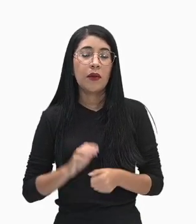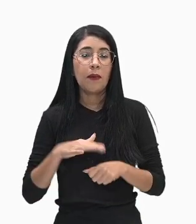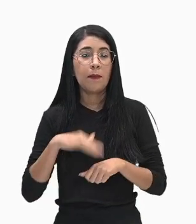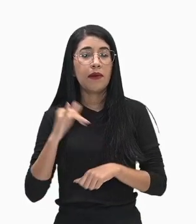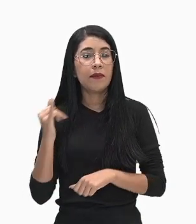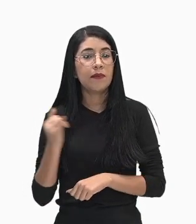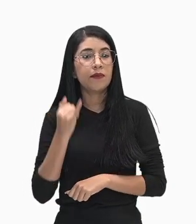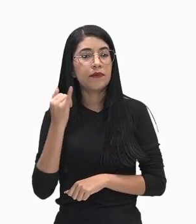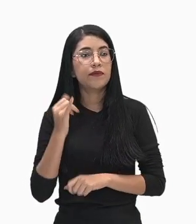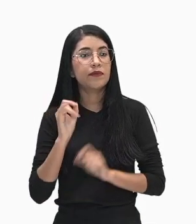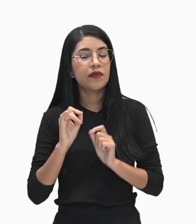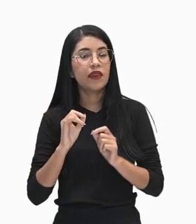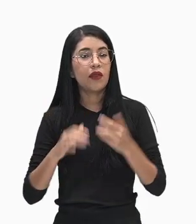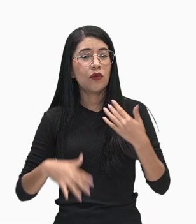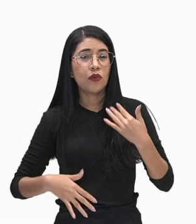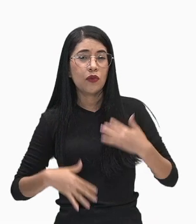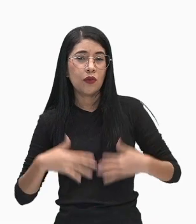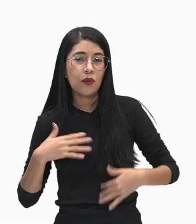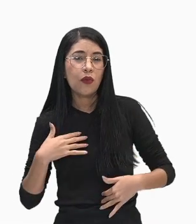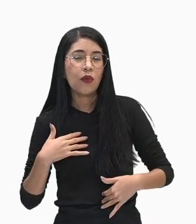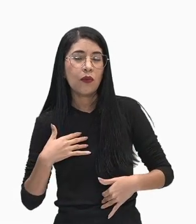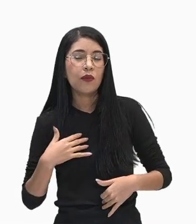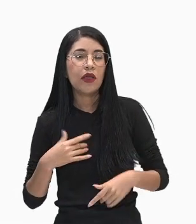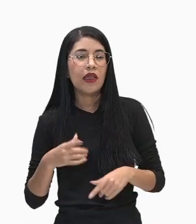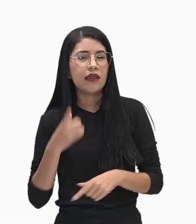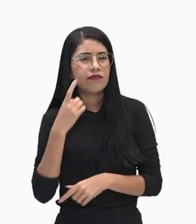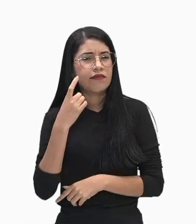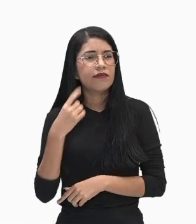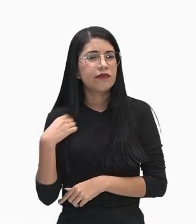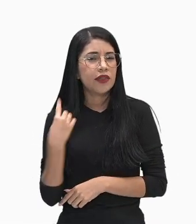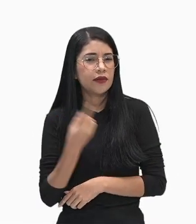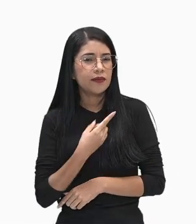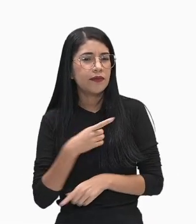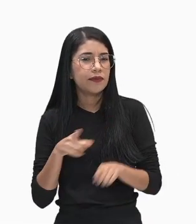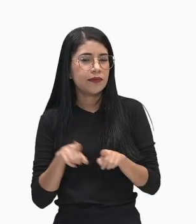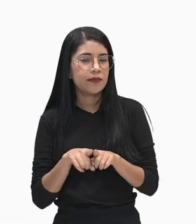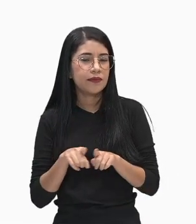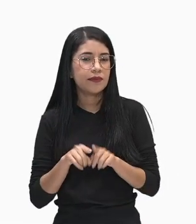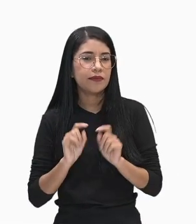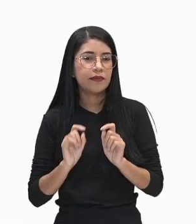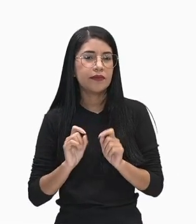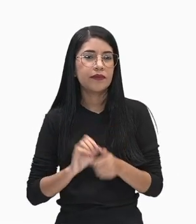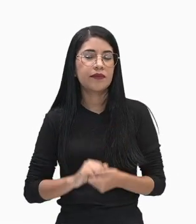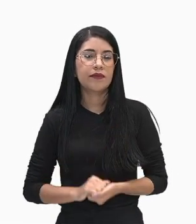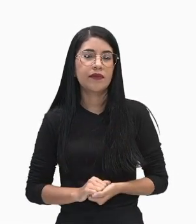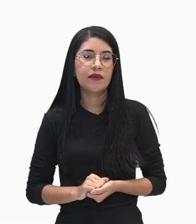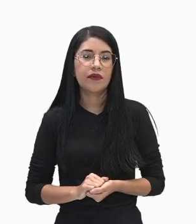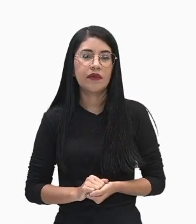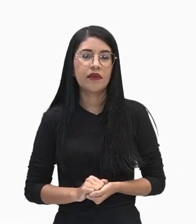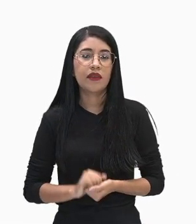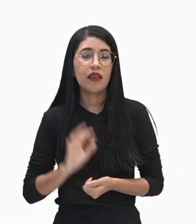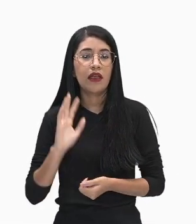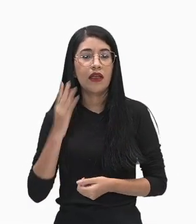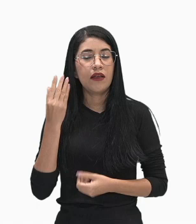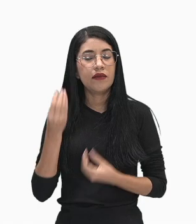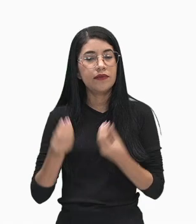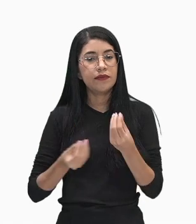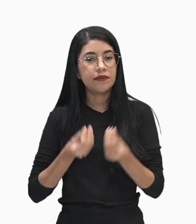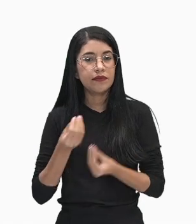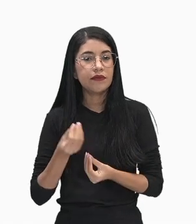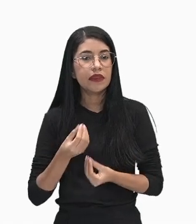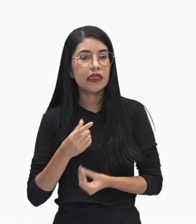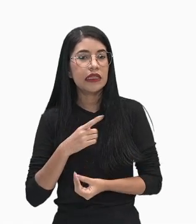efeito fisiológico. Isso aí interessa muito pra gente, porque o efeito fisiológico acontece quando há